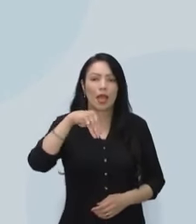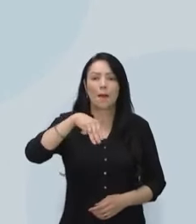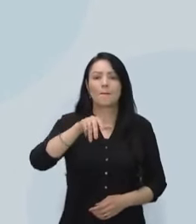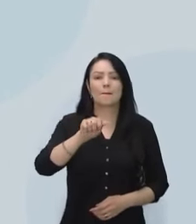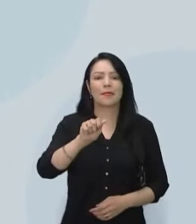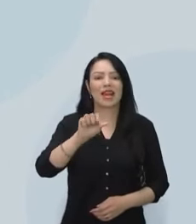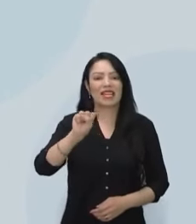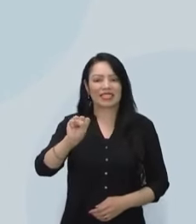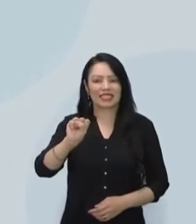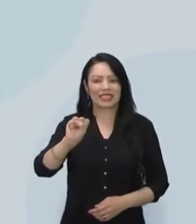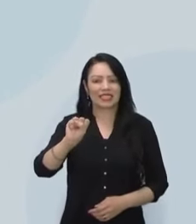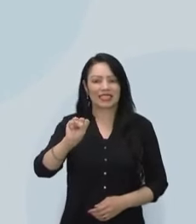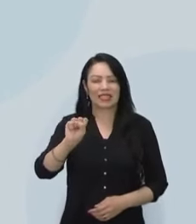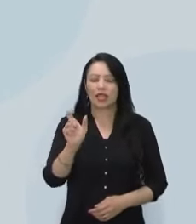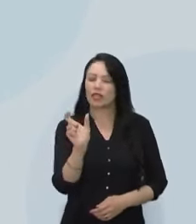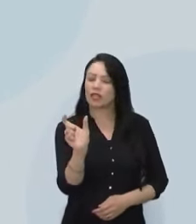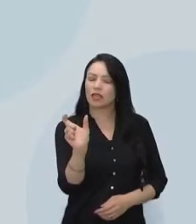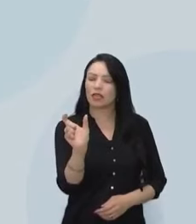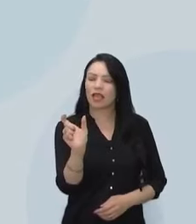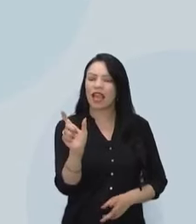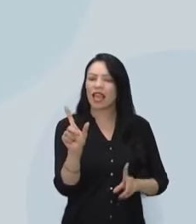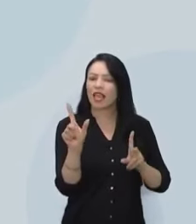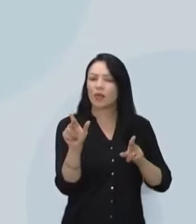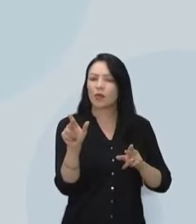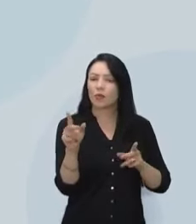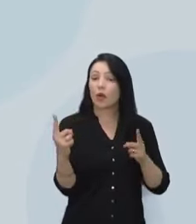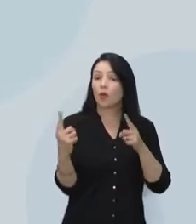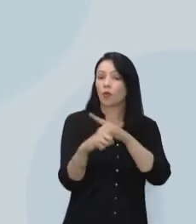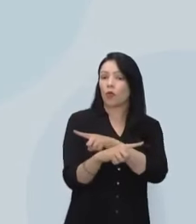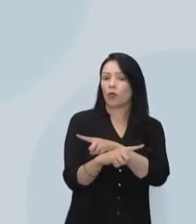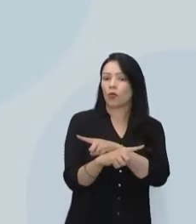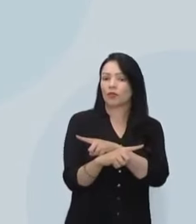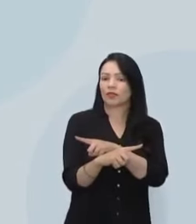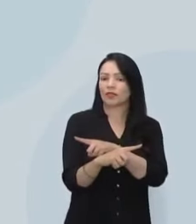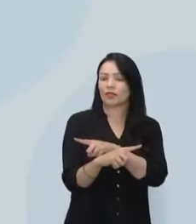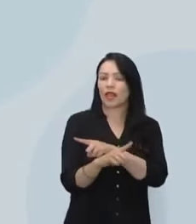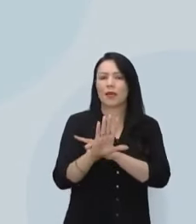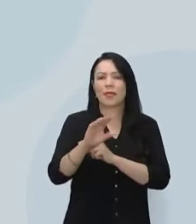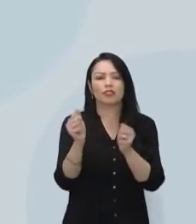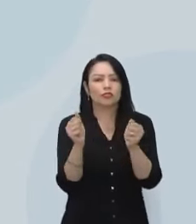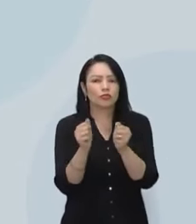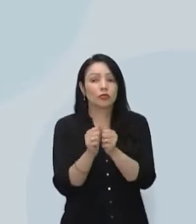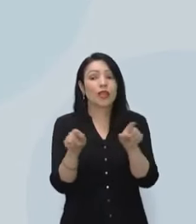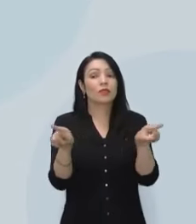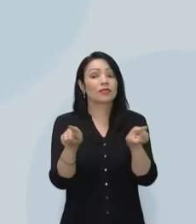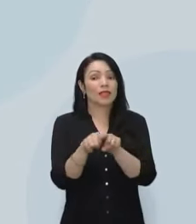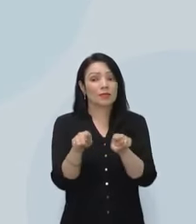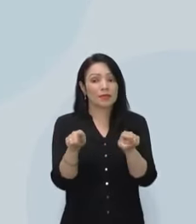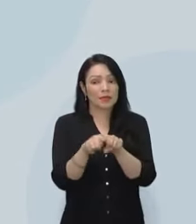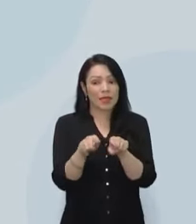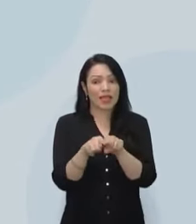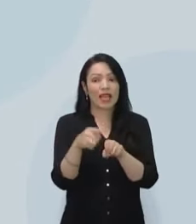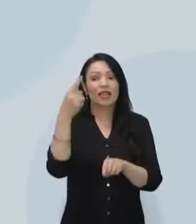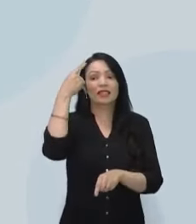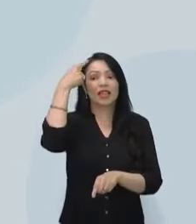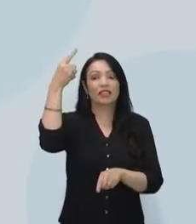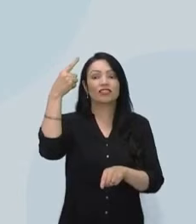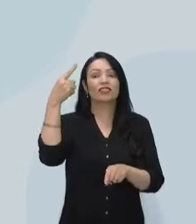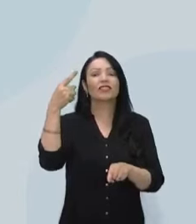um conectivo de oposição, mas é preciso entender que quando ele está junto com o também, ele traz a ideia